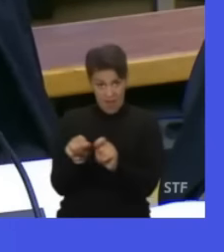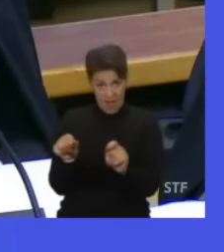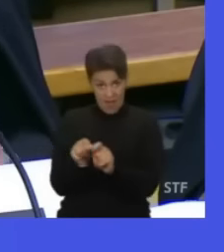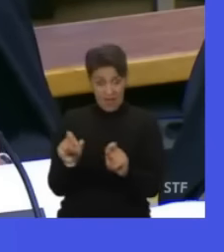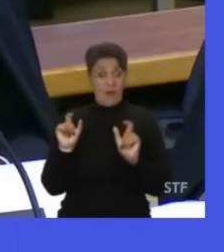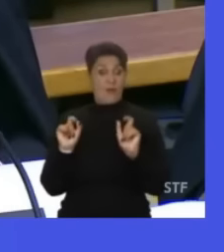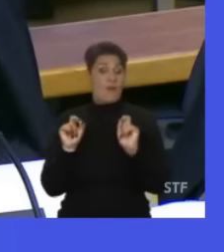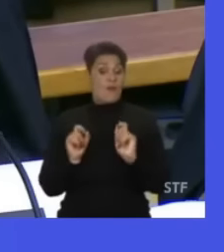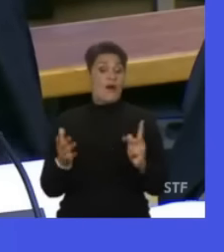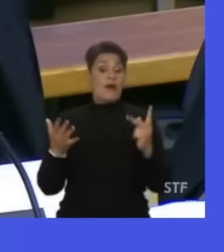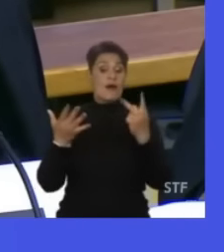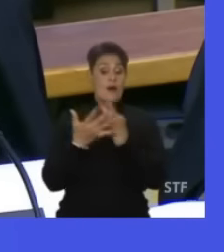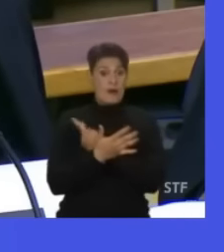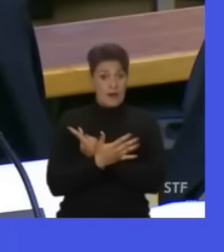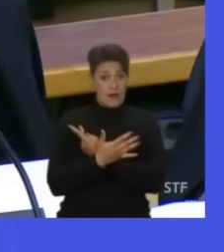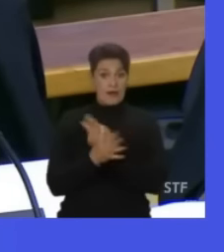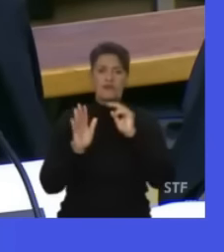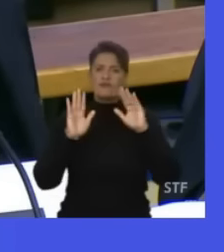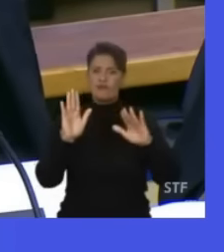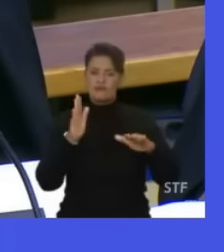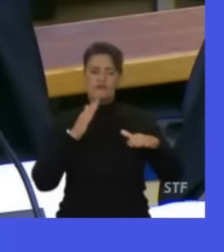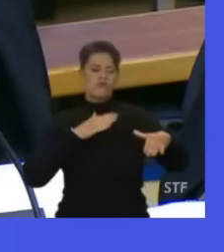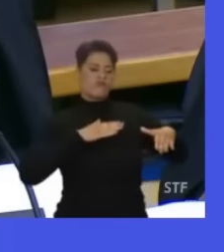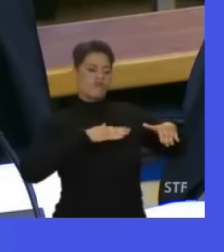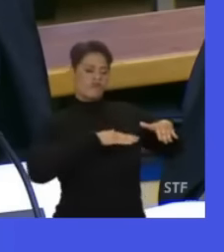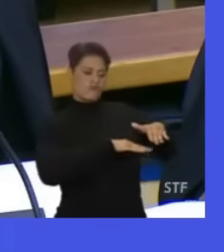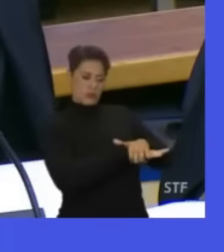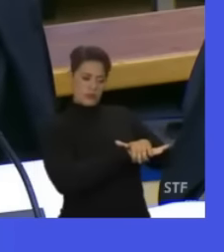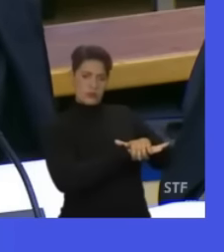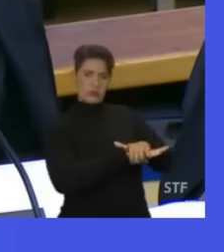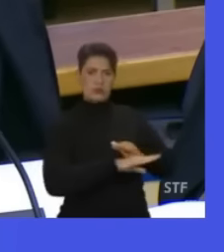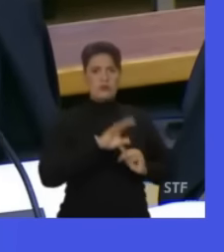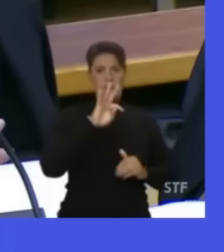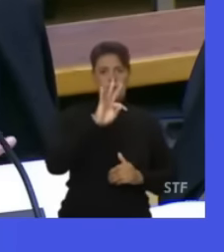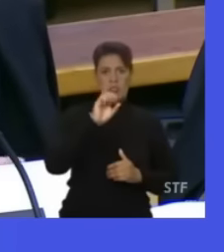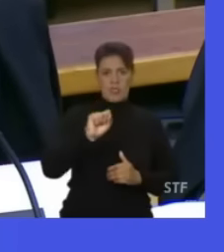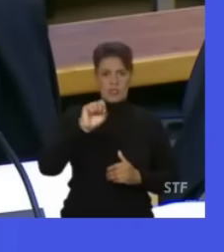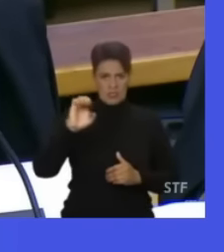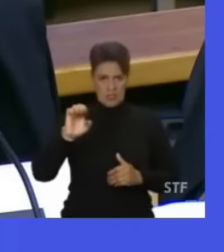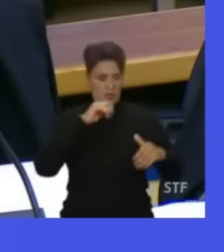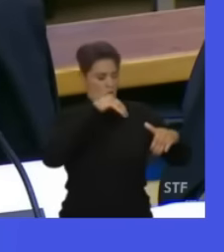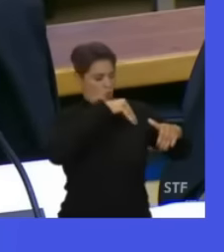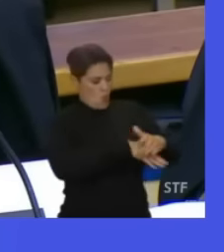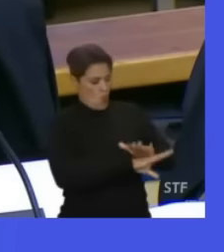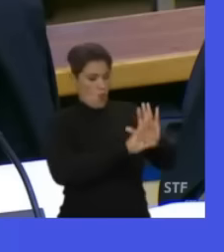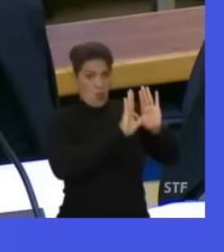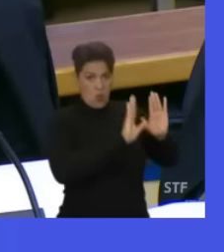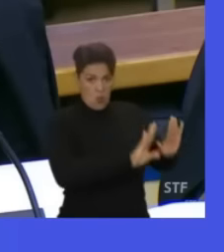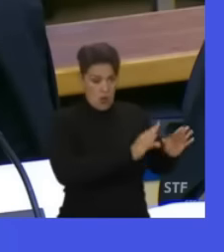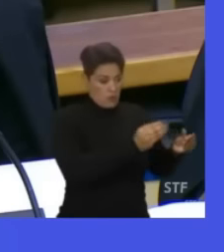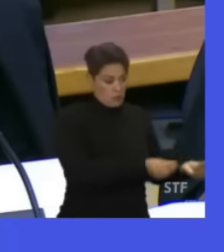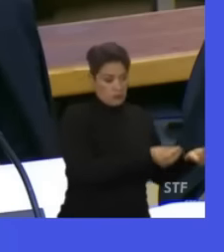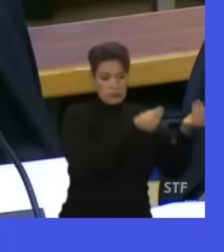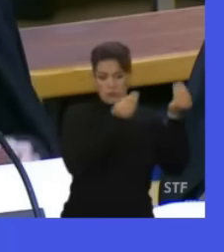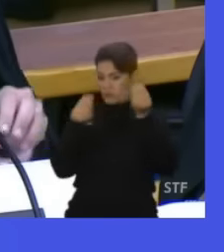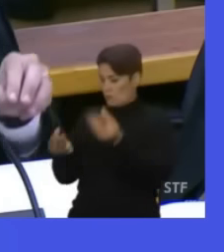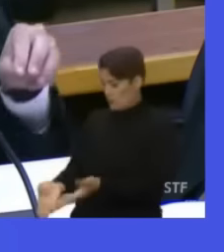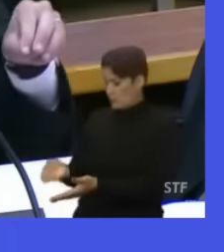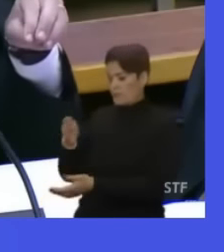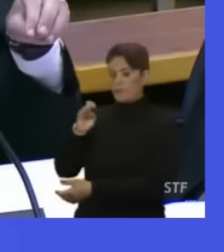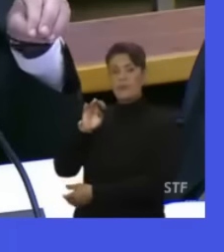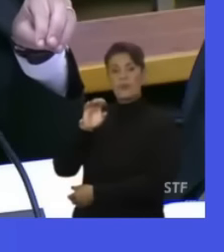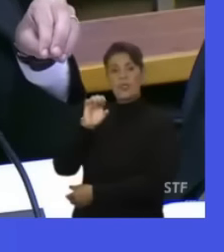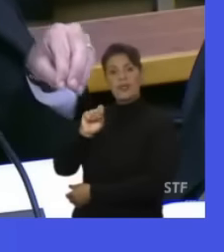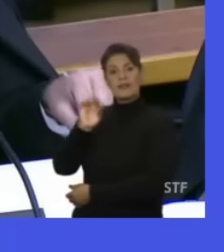ficava fica nos arquivos do TSE e ele enviado oficialmente ao Supremo Tribunal Federal